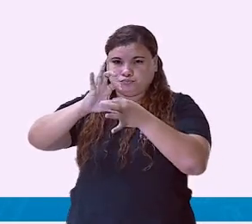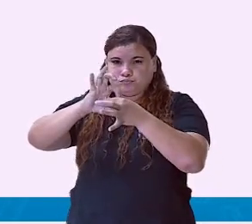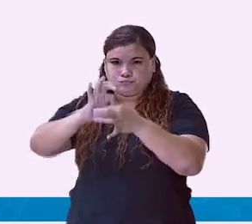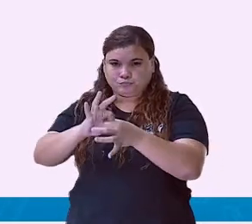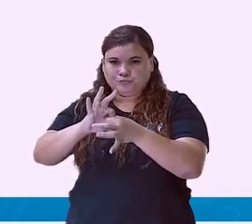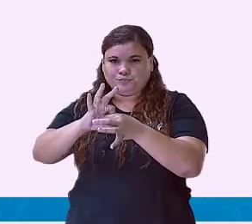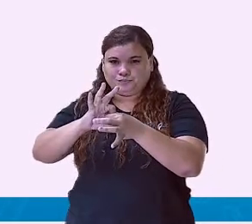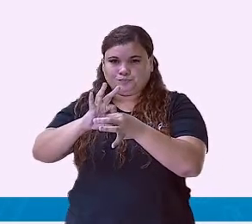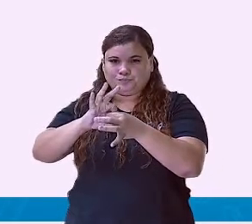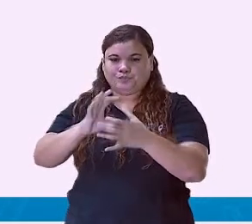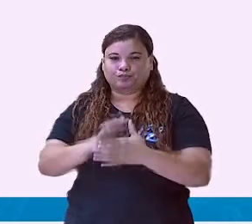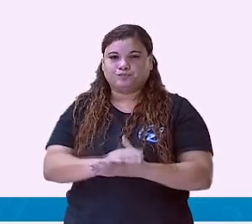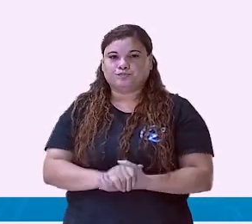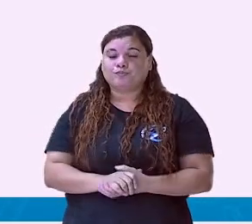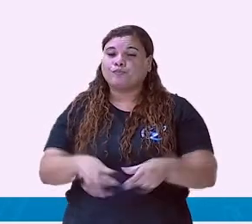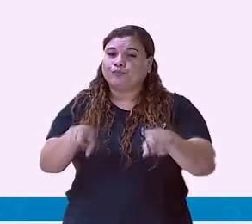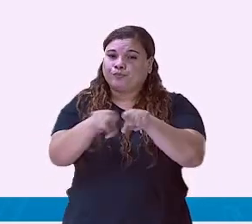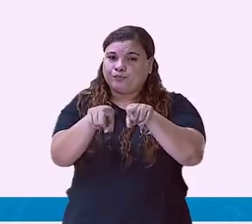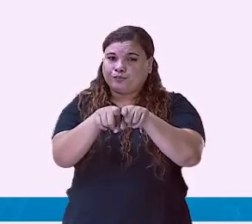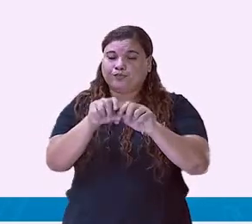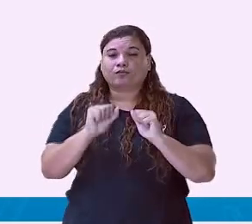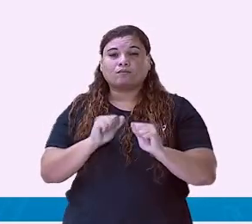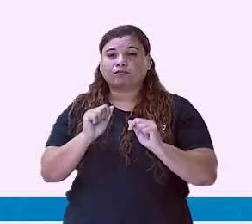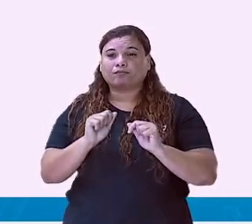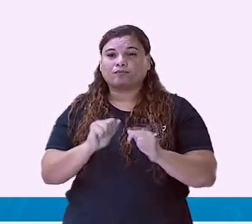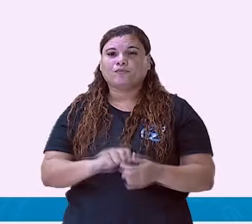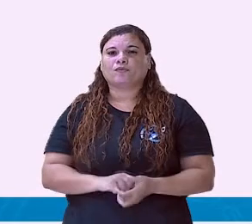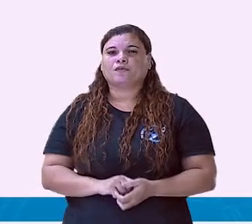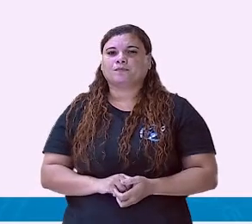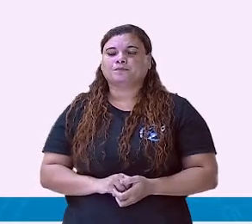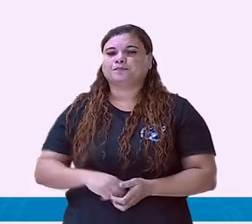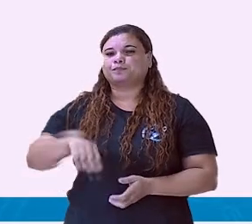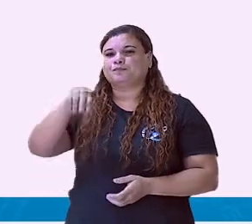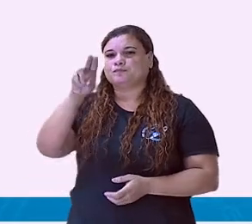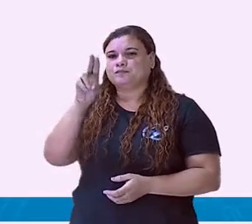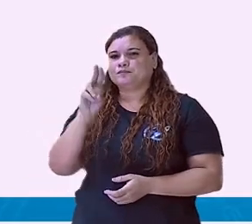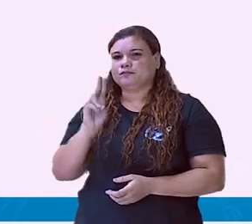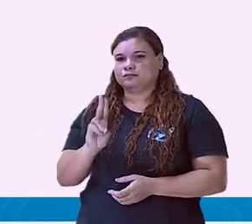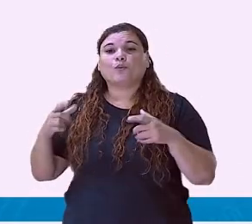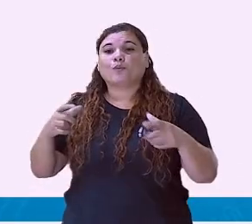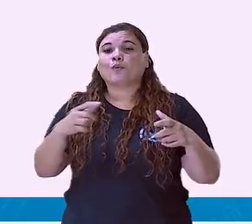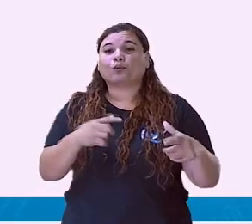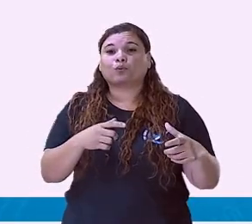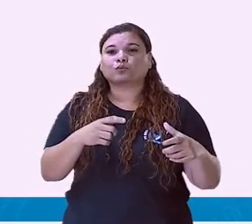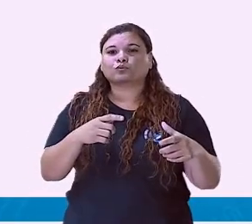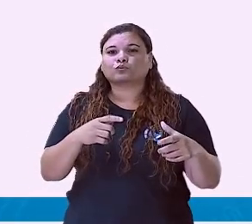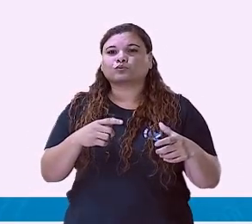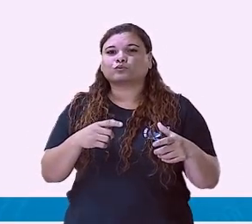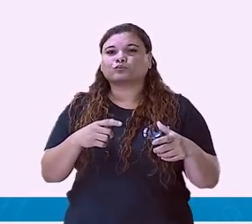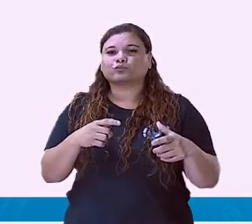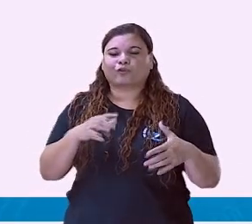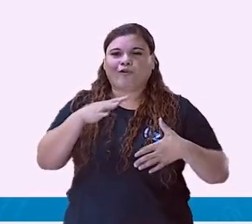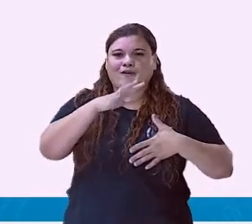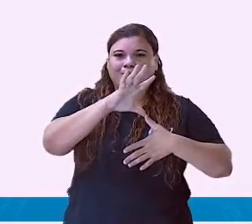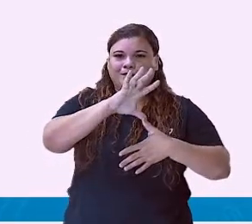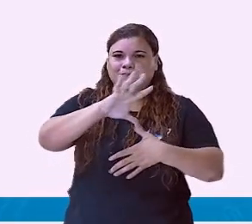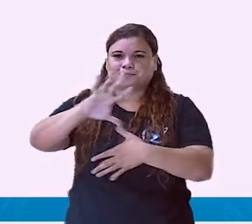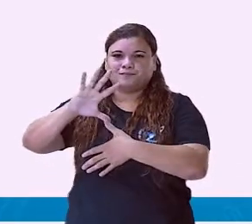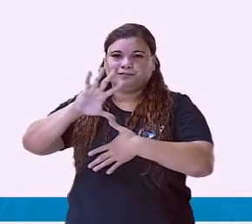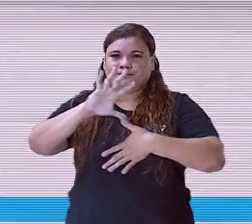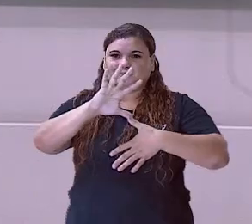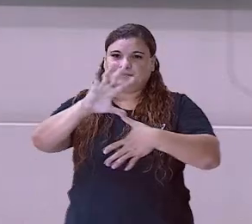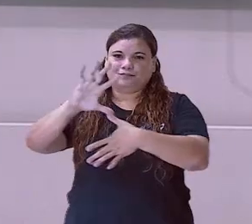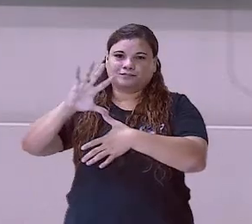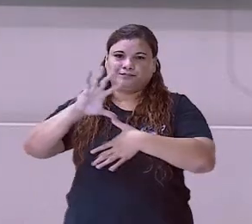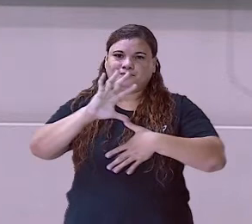o maior dos blocos, no sentido econômico, de poderio, e os países